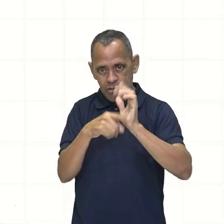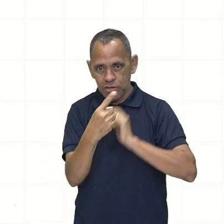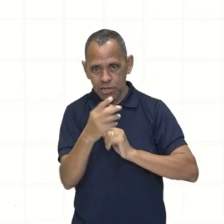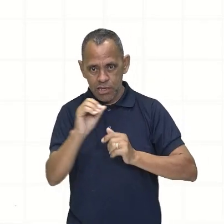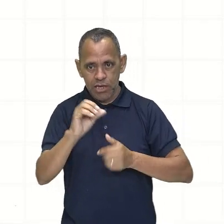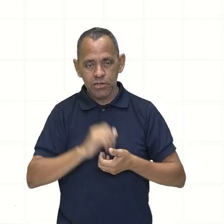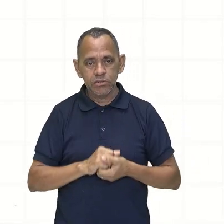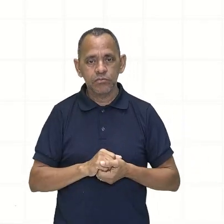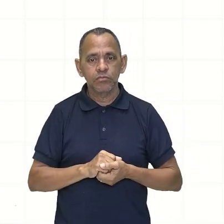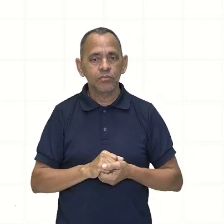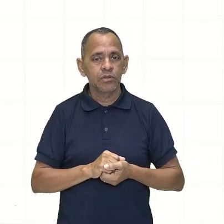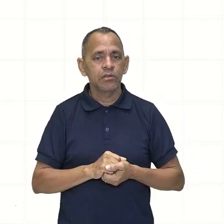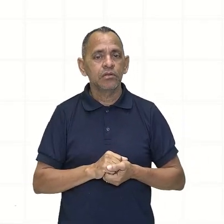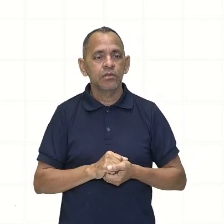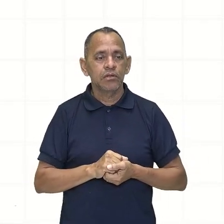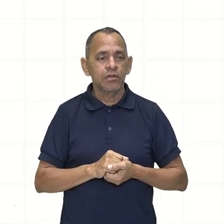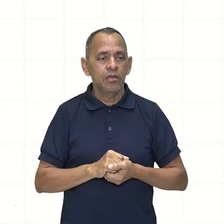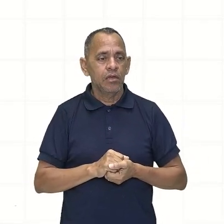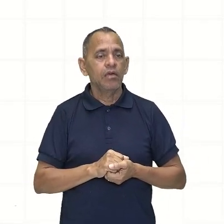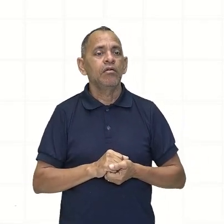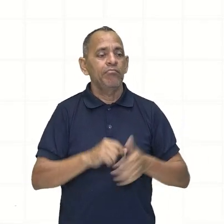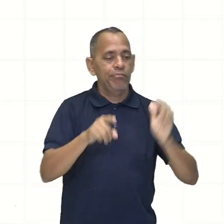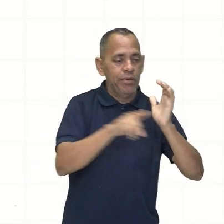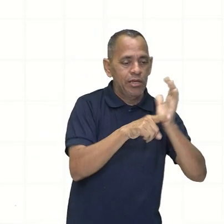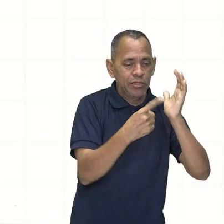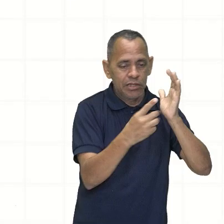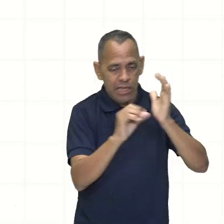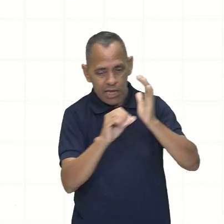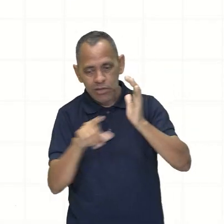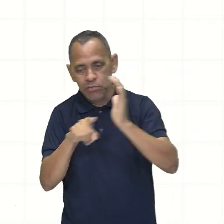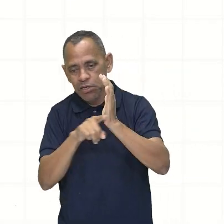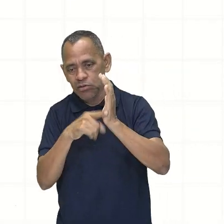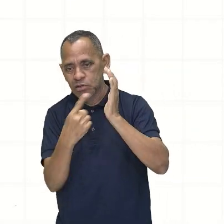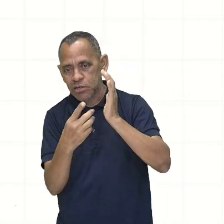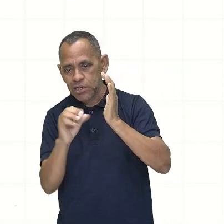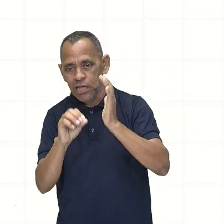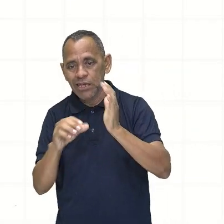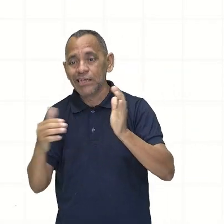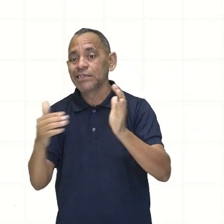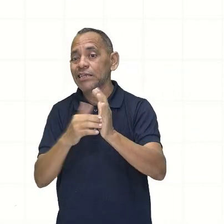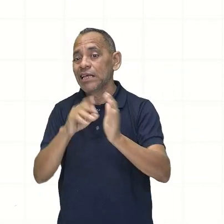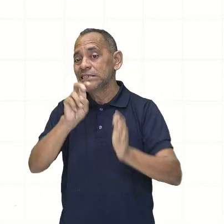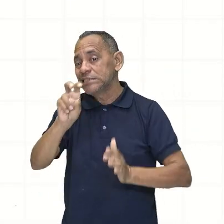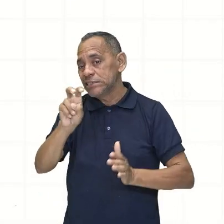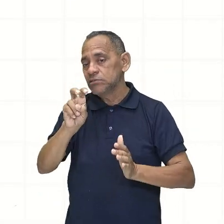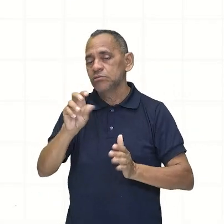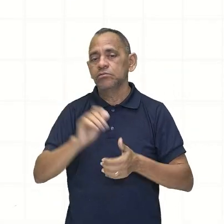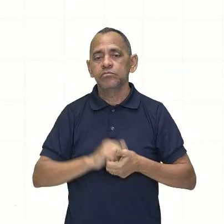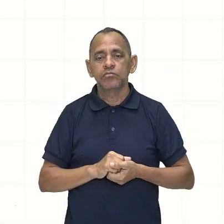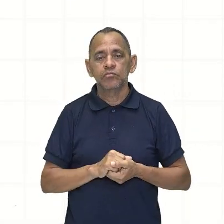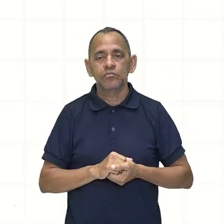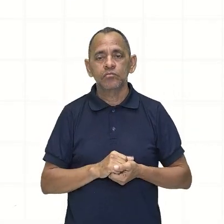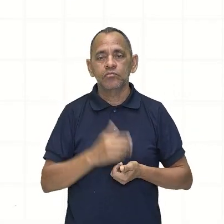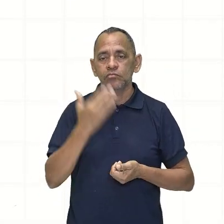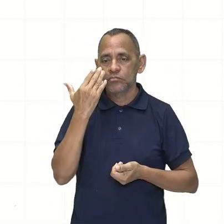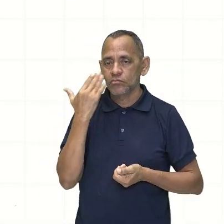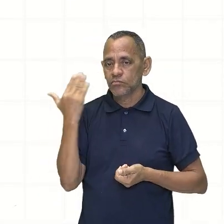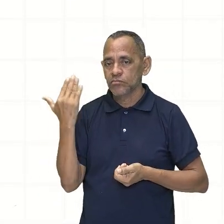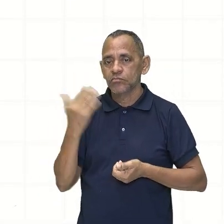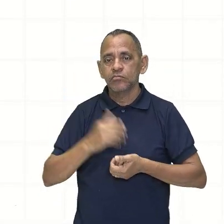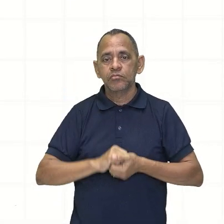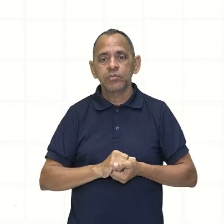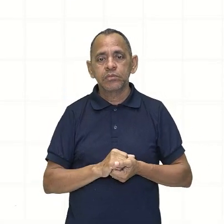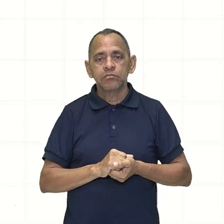10 5 vezes. Então, aqui, uma vez, 2 vezes,